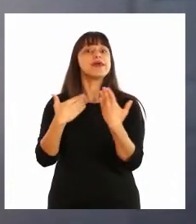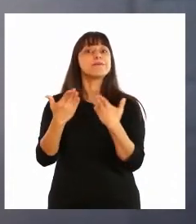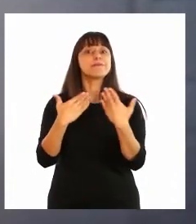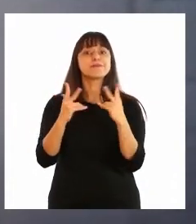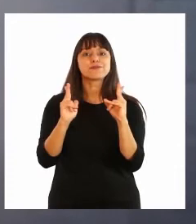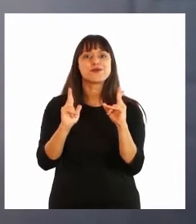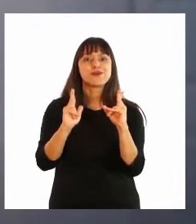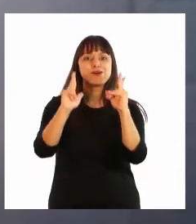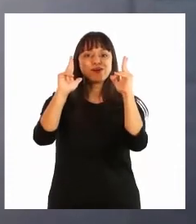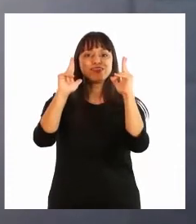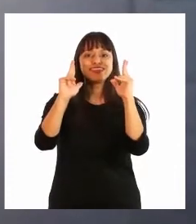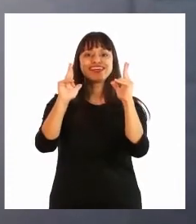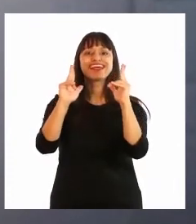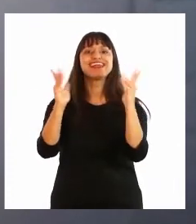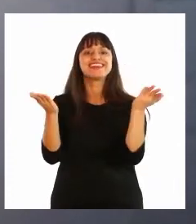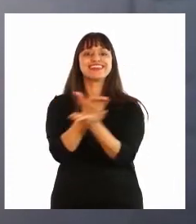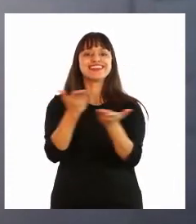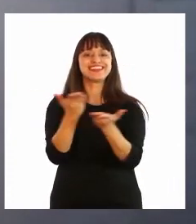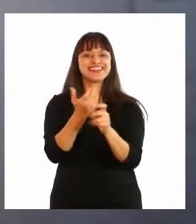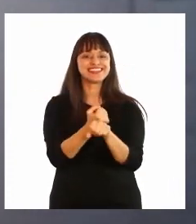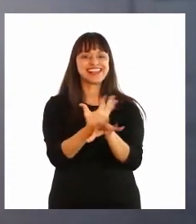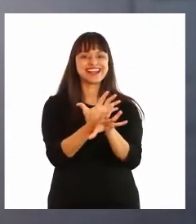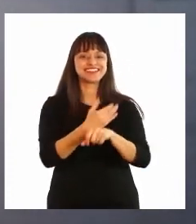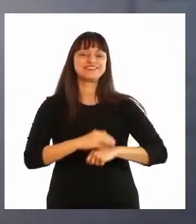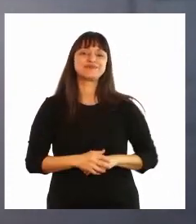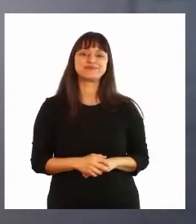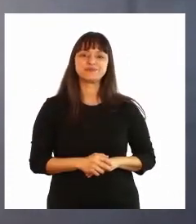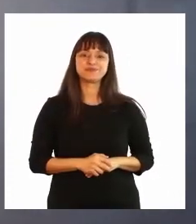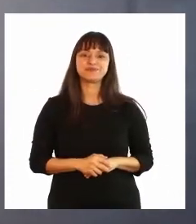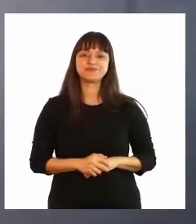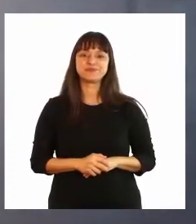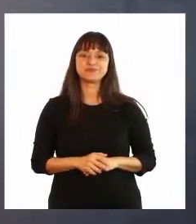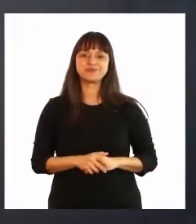gente selecionou para vocês.